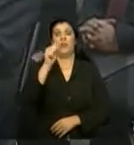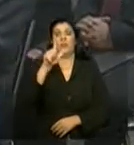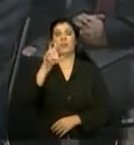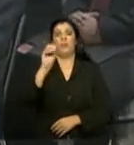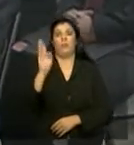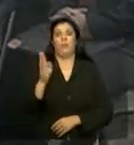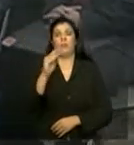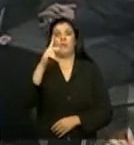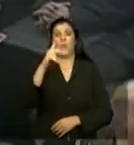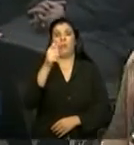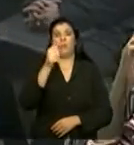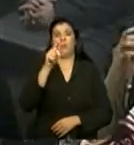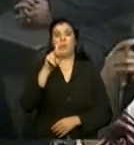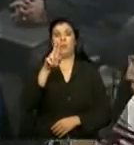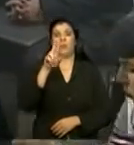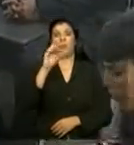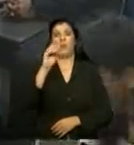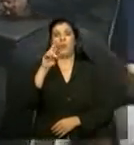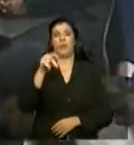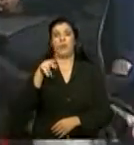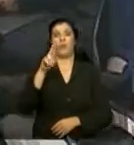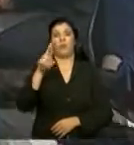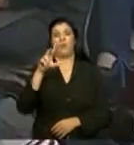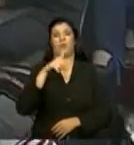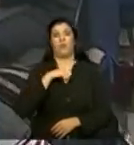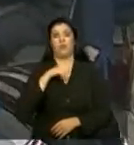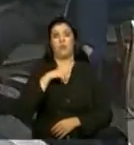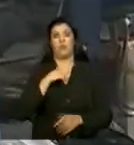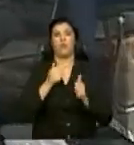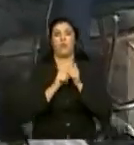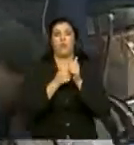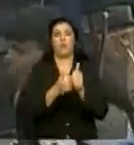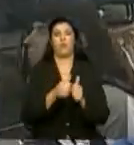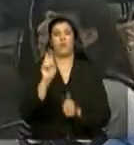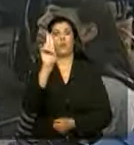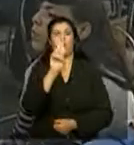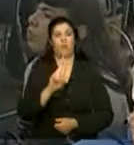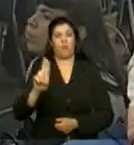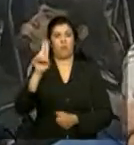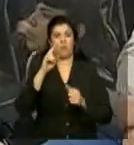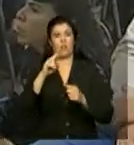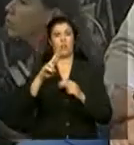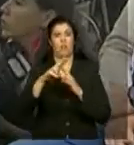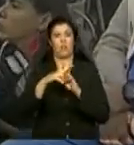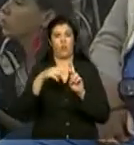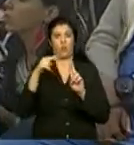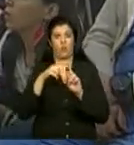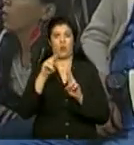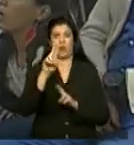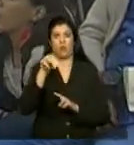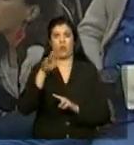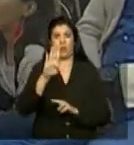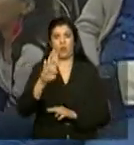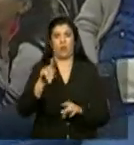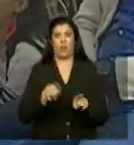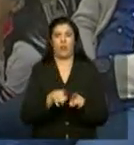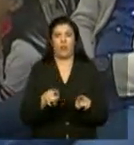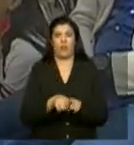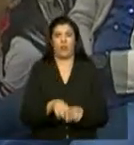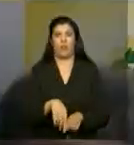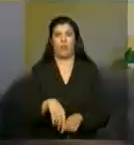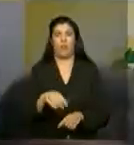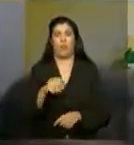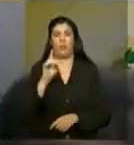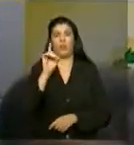da comissão anísio teixeira e memória e verdade da universidade de brasília e doutor jorge chediek